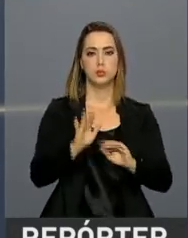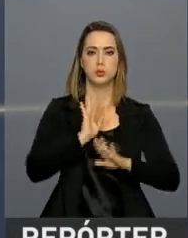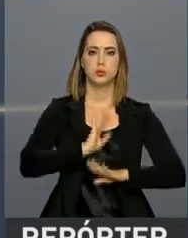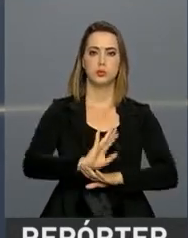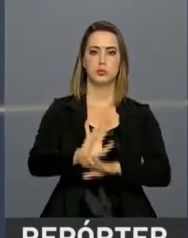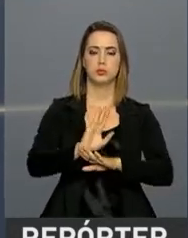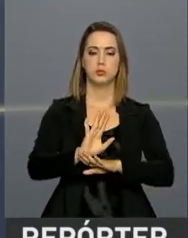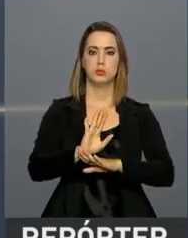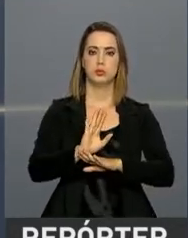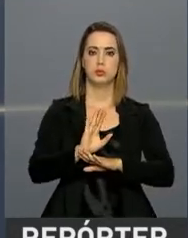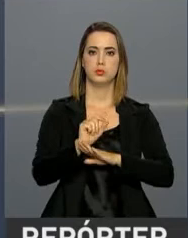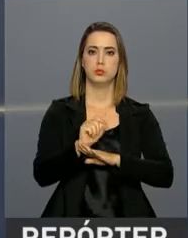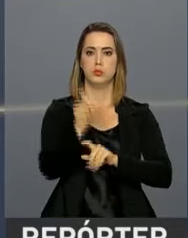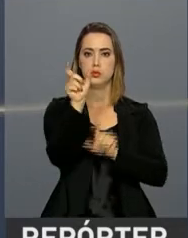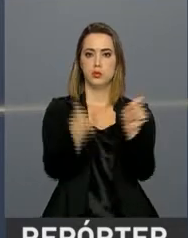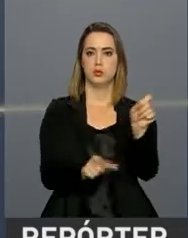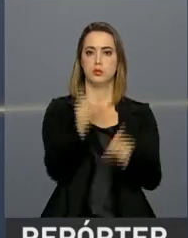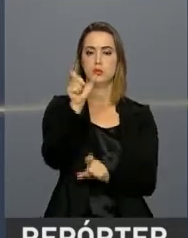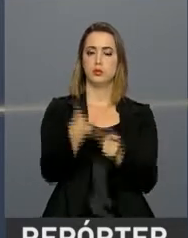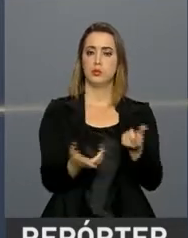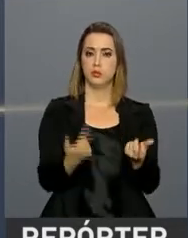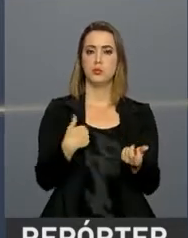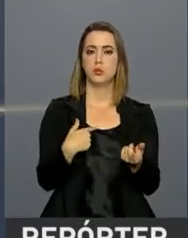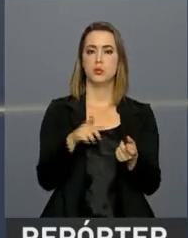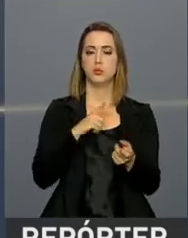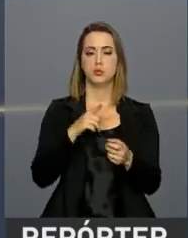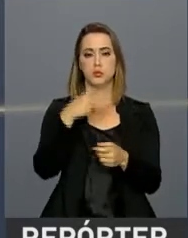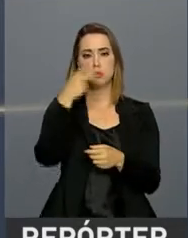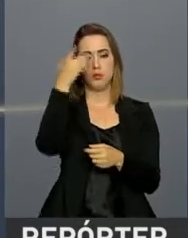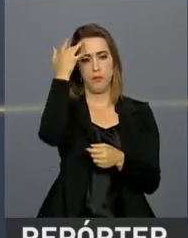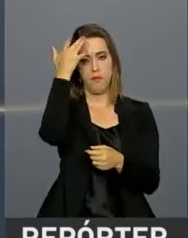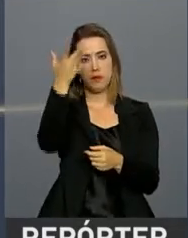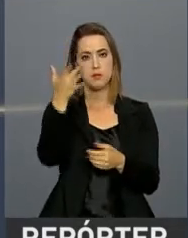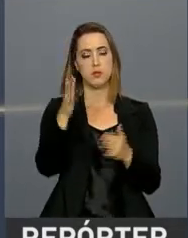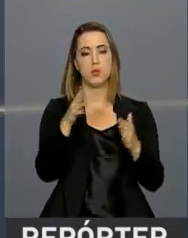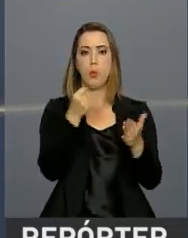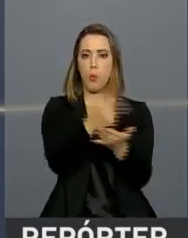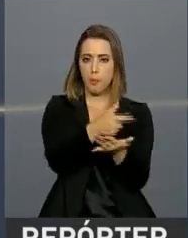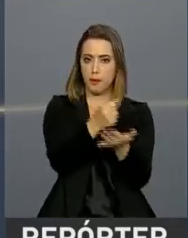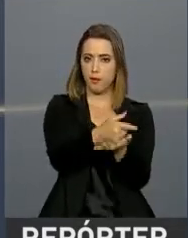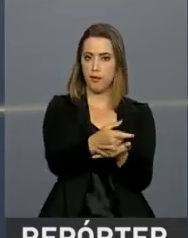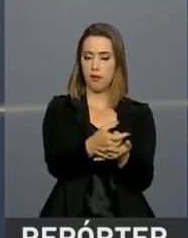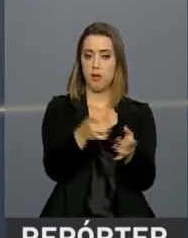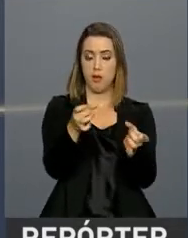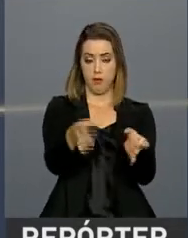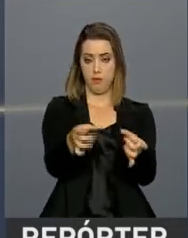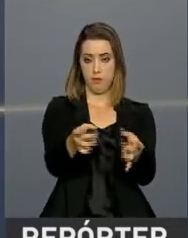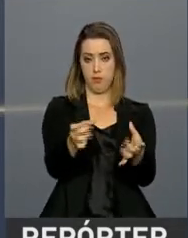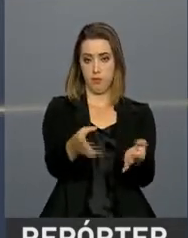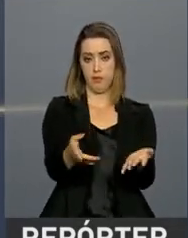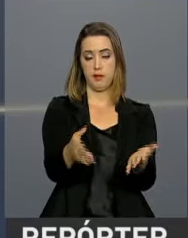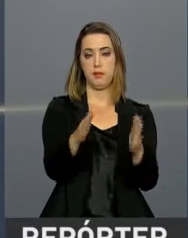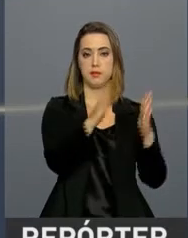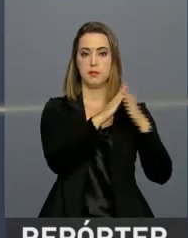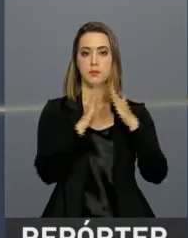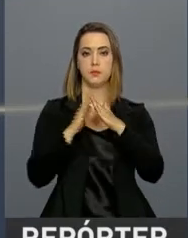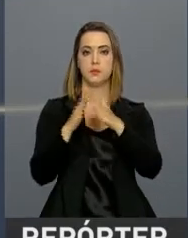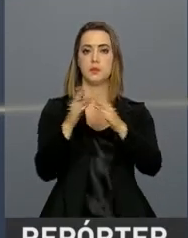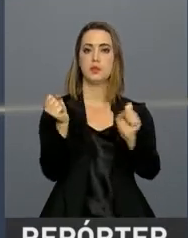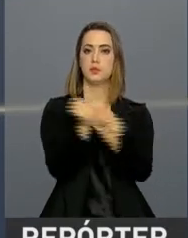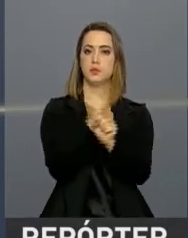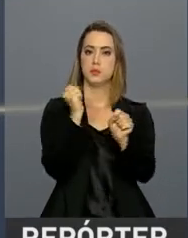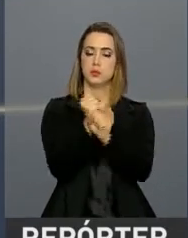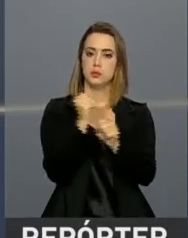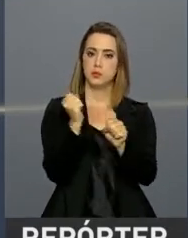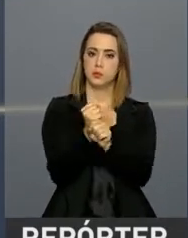para que tanto as pessoas tenham mais facilidade de acesso à moradia, como também para fazer com que o setor de construção civil, que é